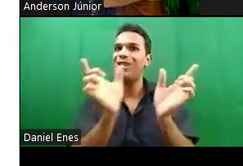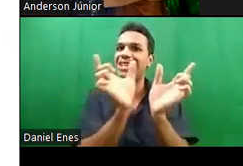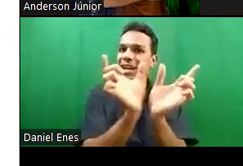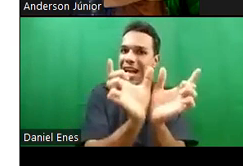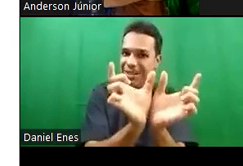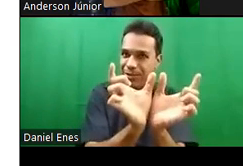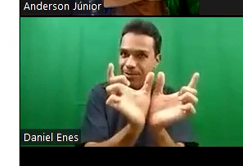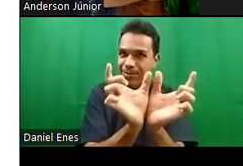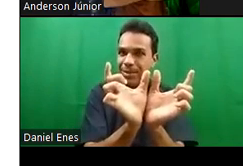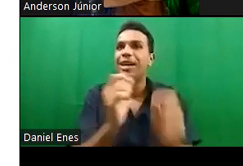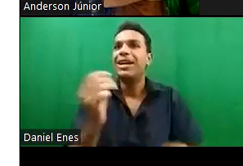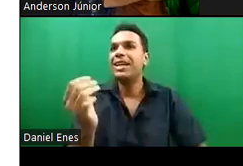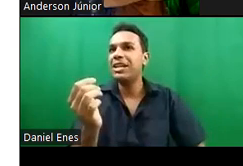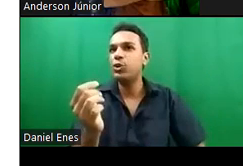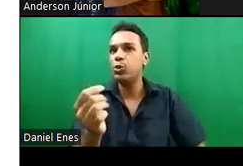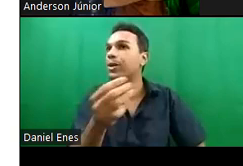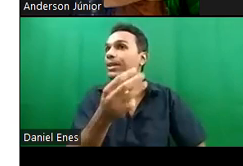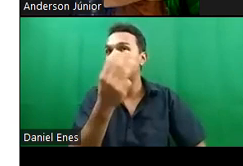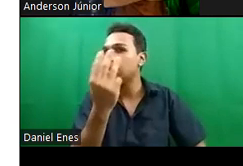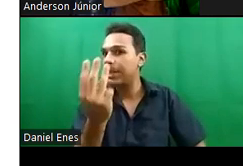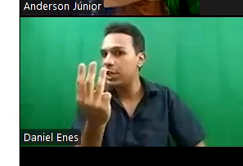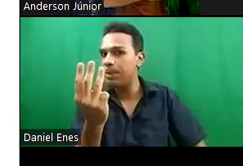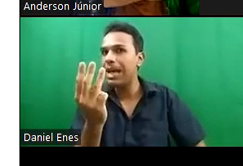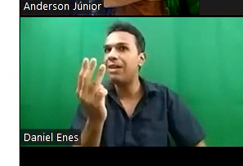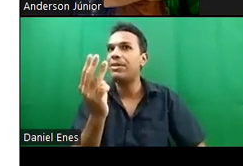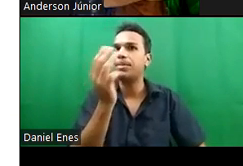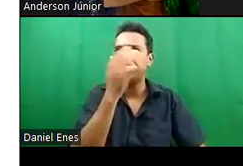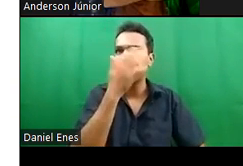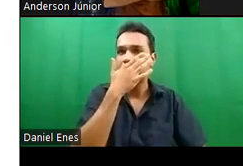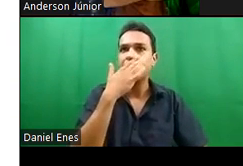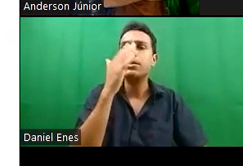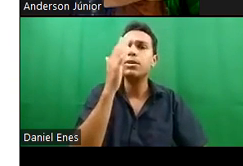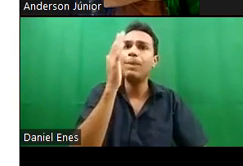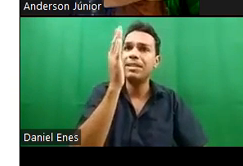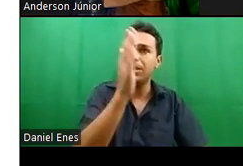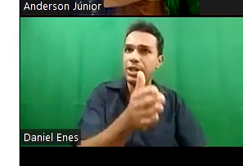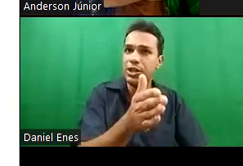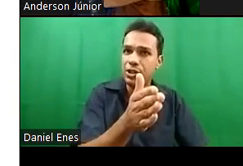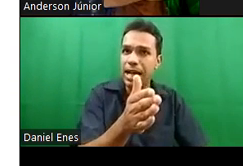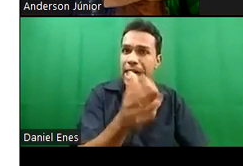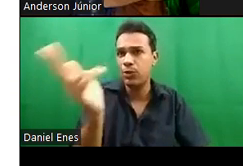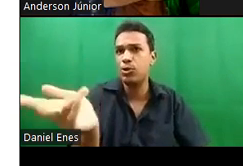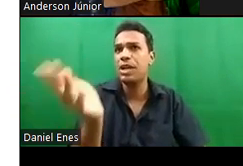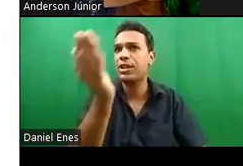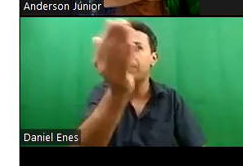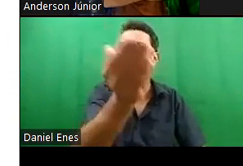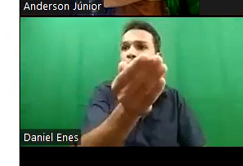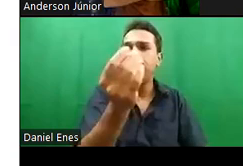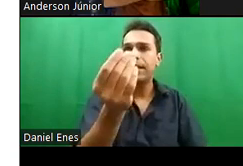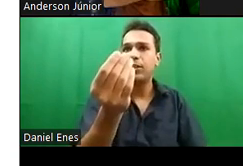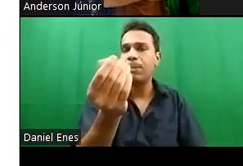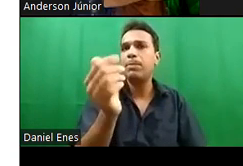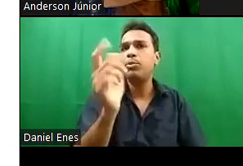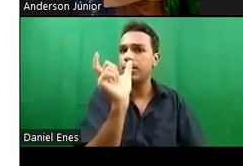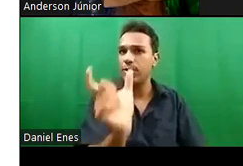2 radicais. Cana-de-açúcar não são 3 palavras, são basicamente 3 radicais. Aliás, são 2 radicais ligados a